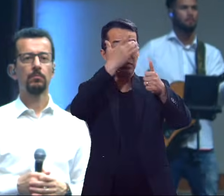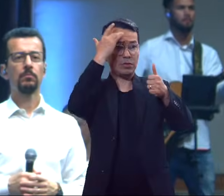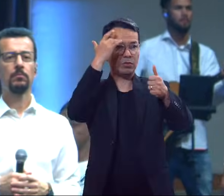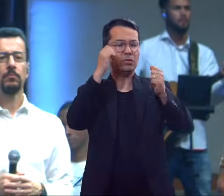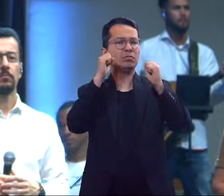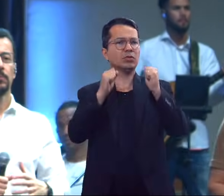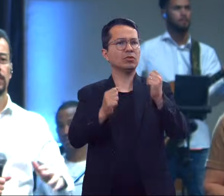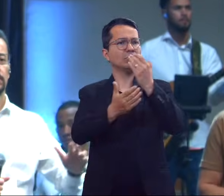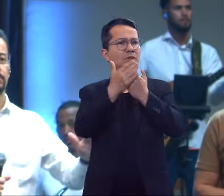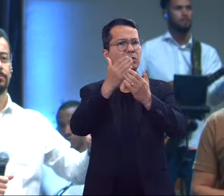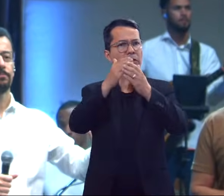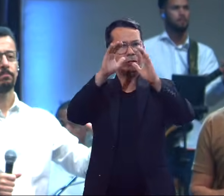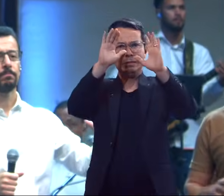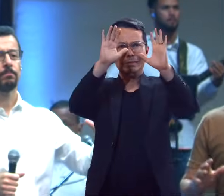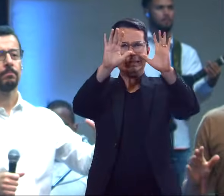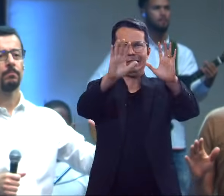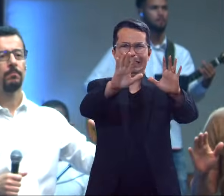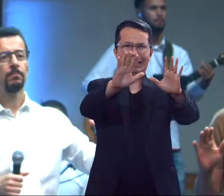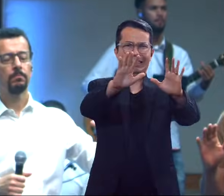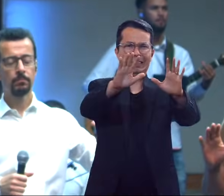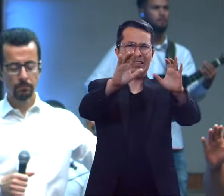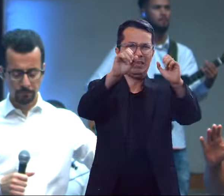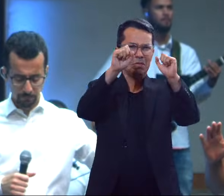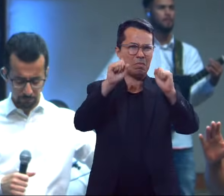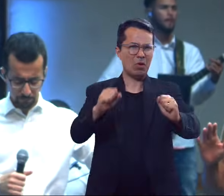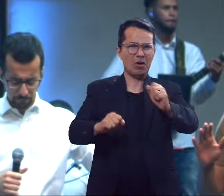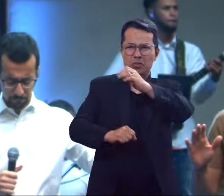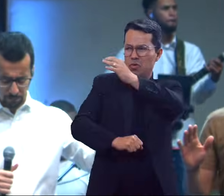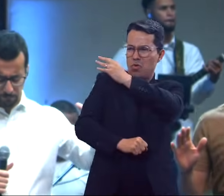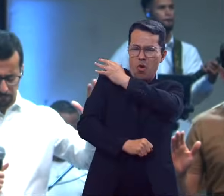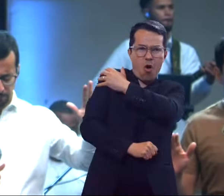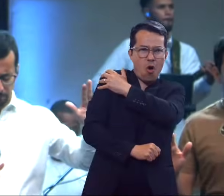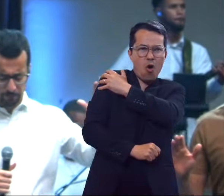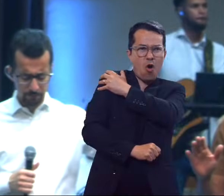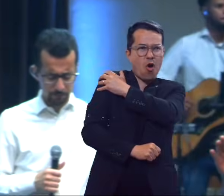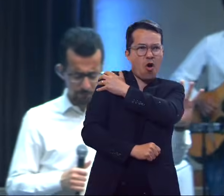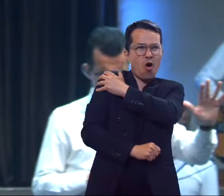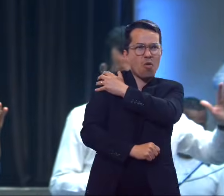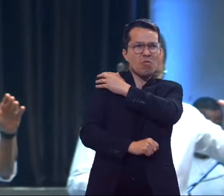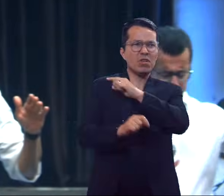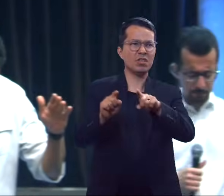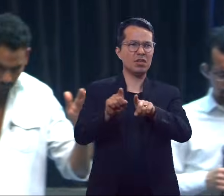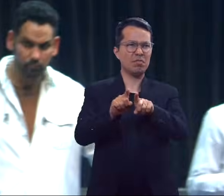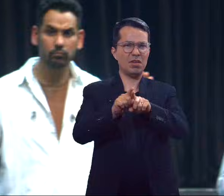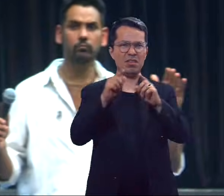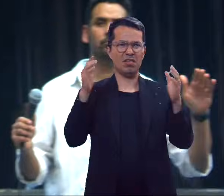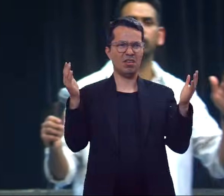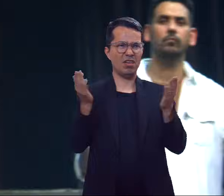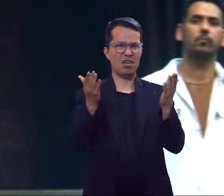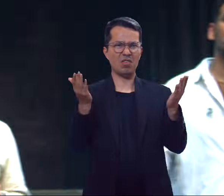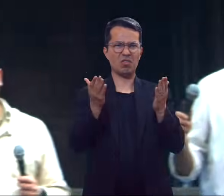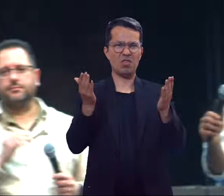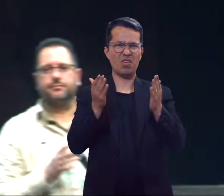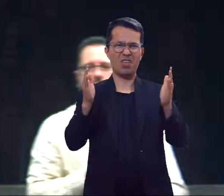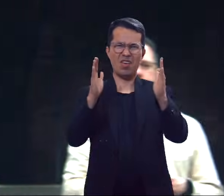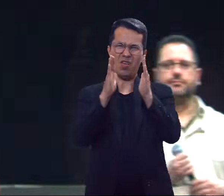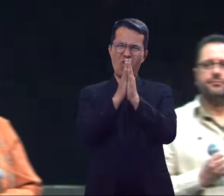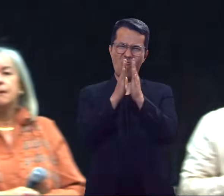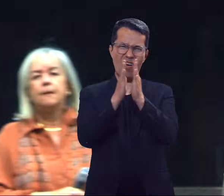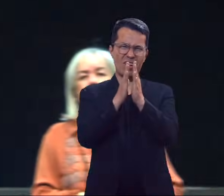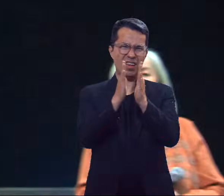esse irmão aí. Se puder, põe a mão no ombro. Você está perto, você conhece. A gente vai orar agora. Eu quero dar um tempo